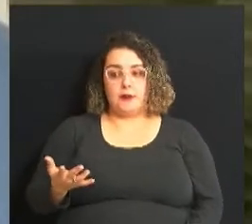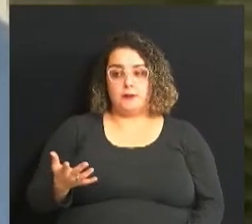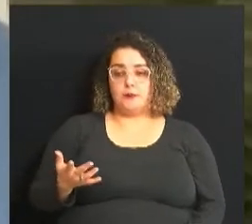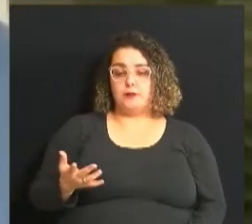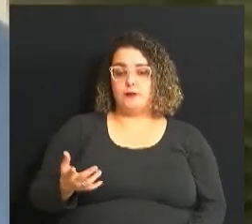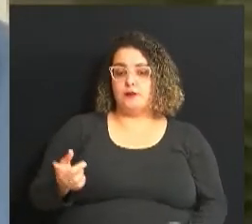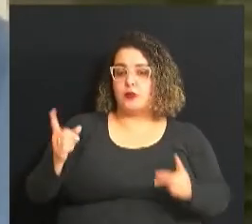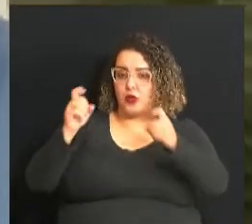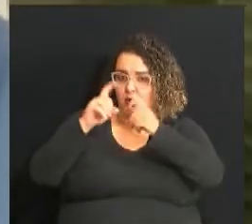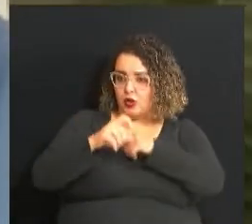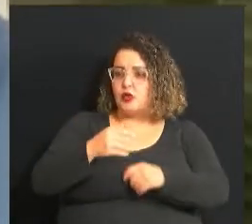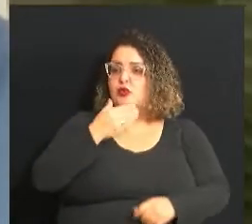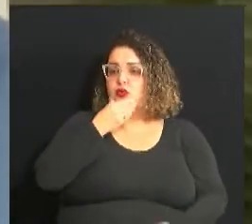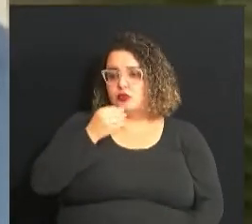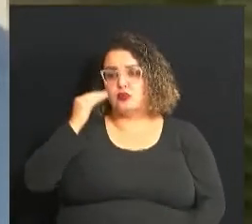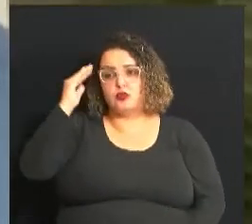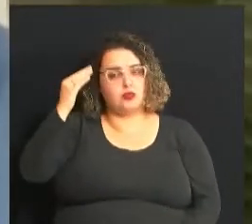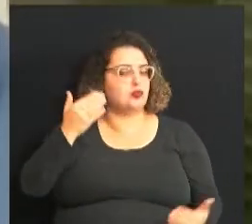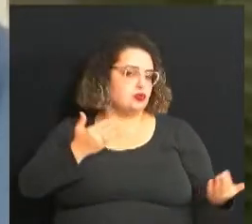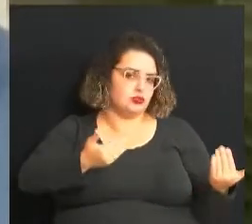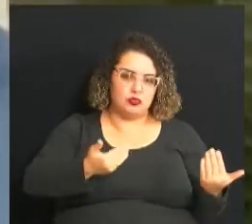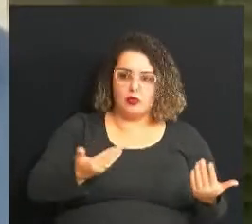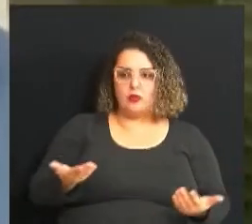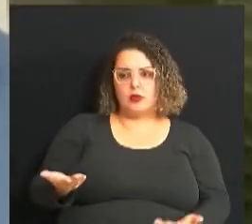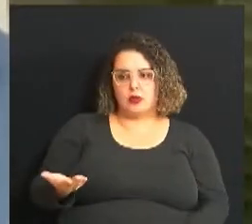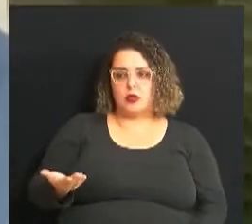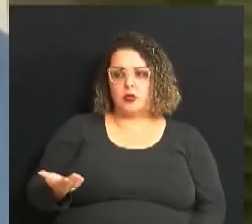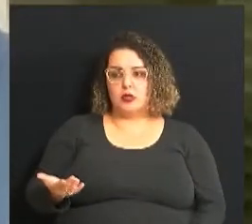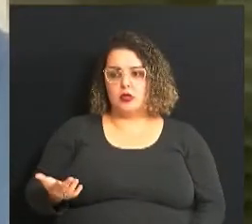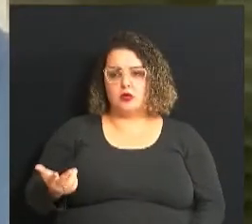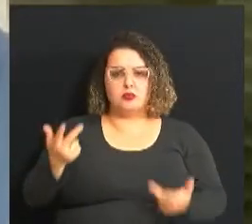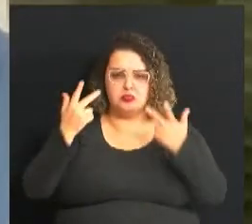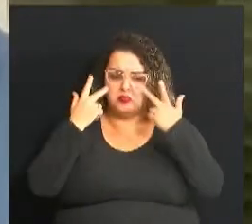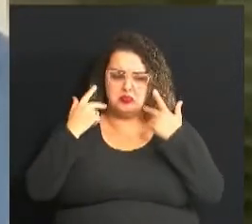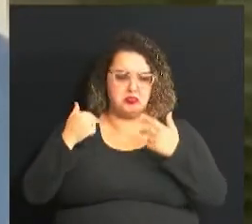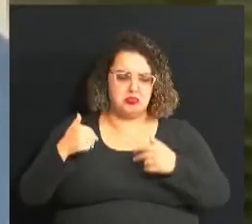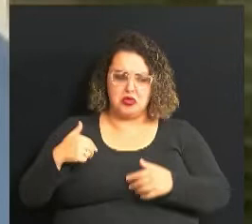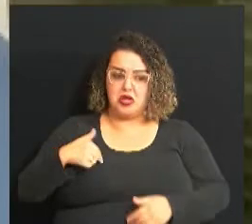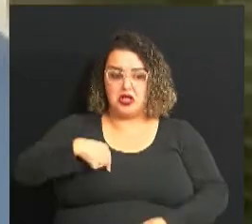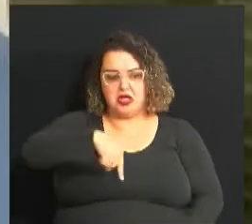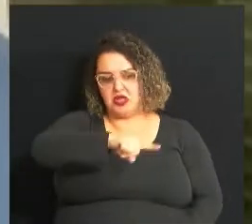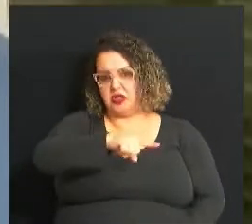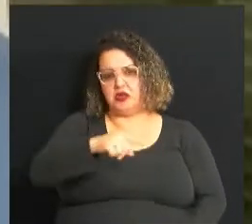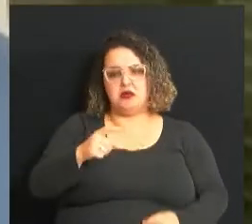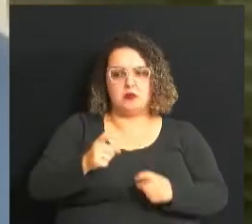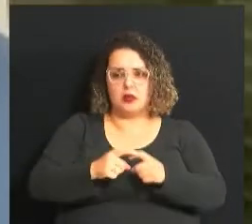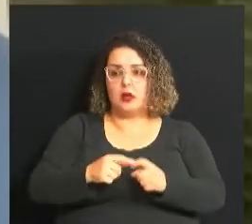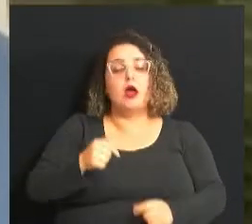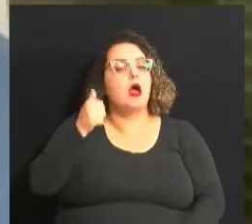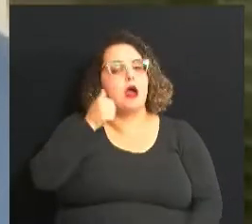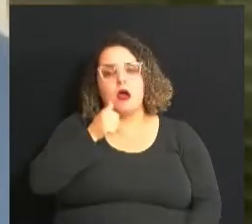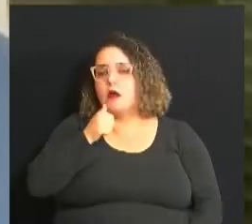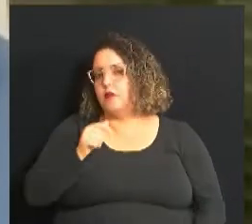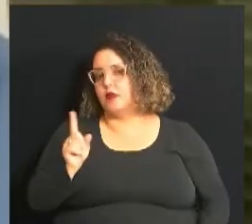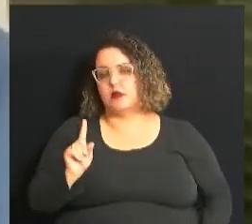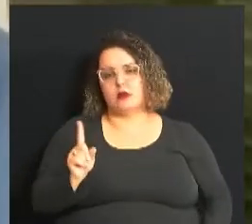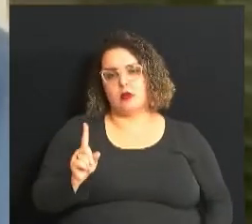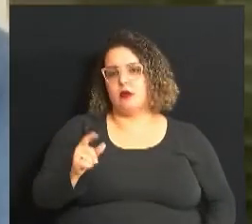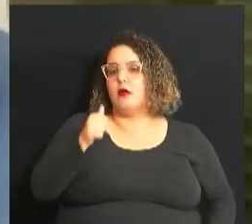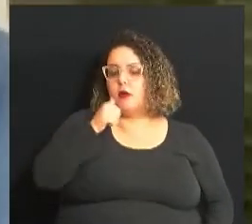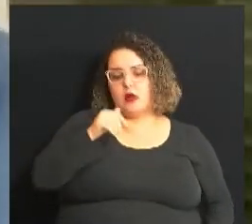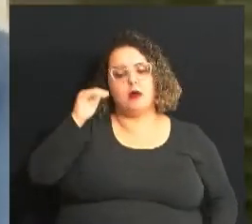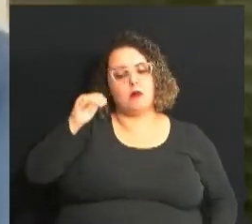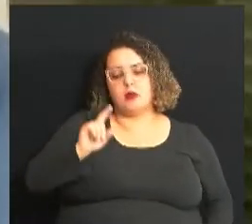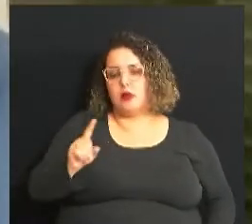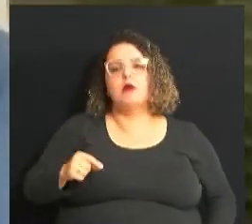indivíduo adulto, jovem ou não tão jovem, ir ao médico sem ter nenhuma dor. A menina não, a mulher não, ela vai regularmente. Então,